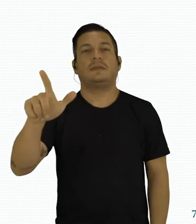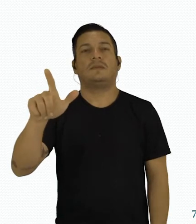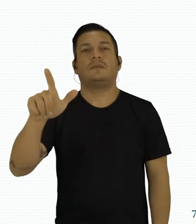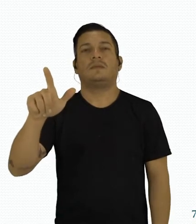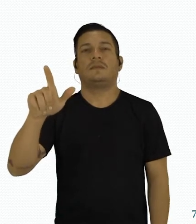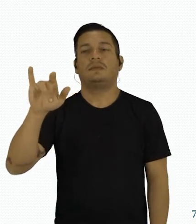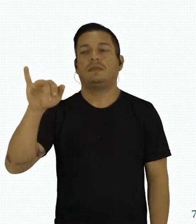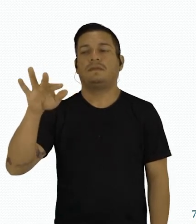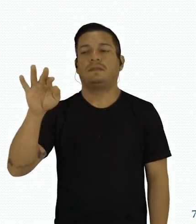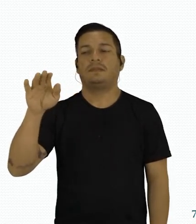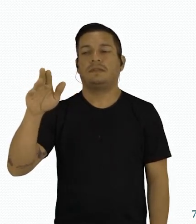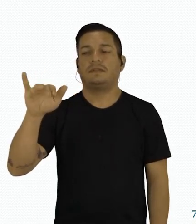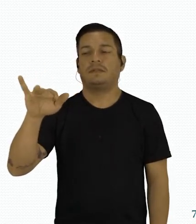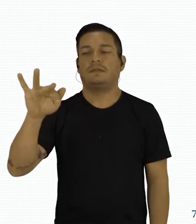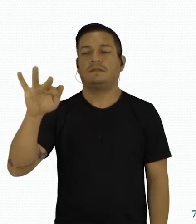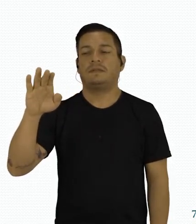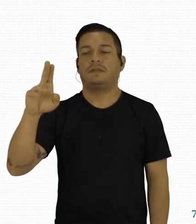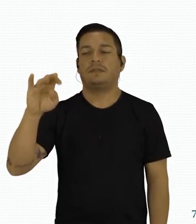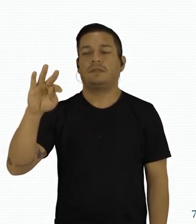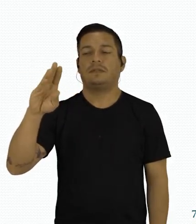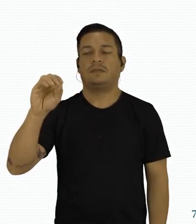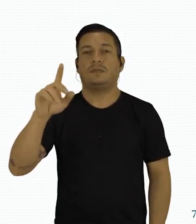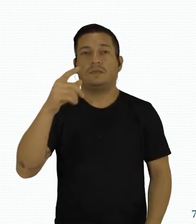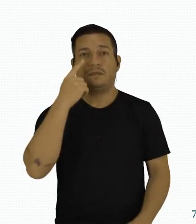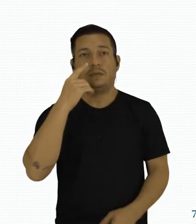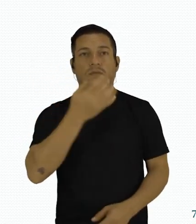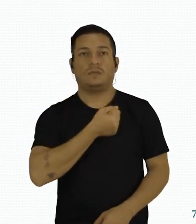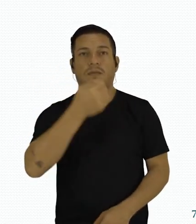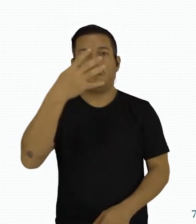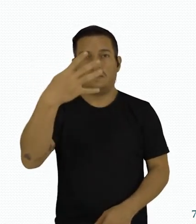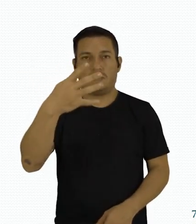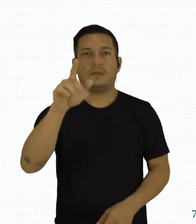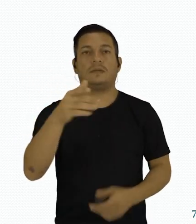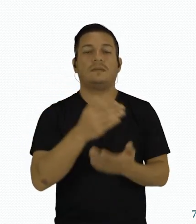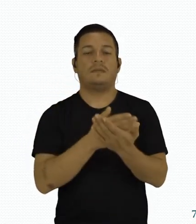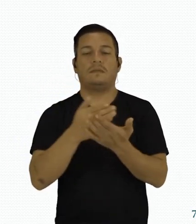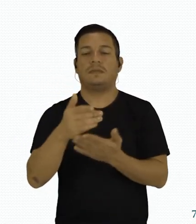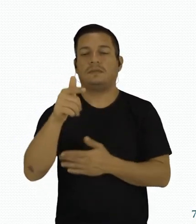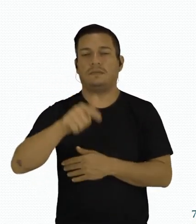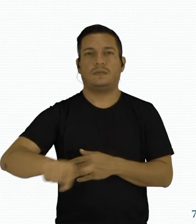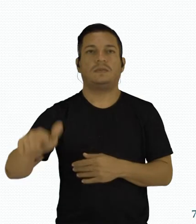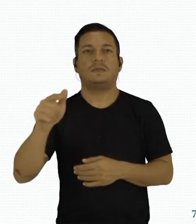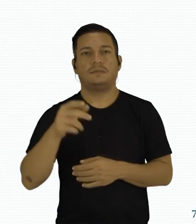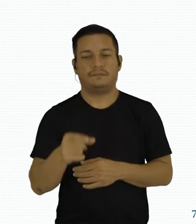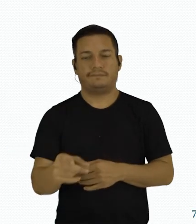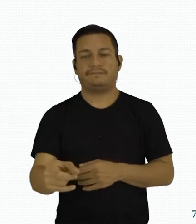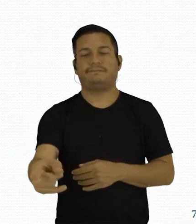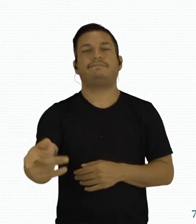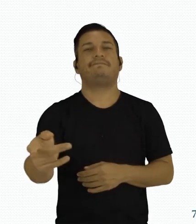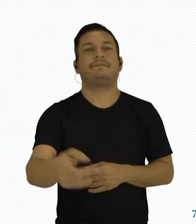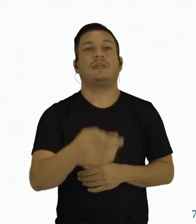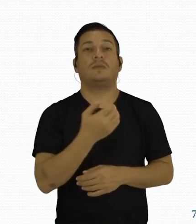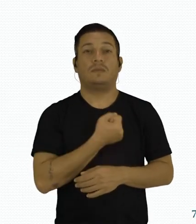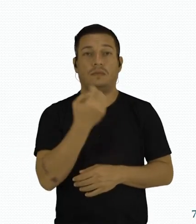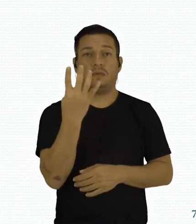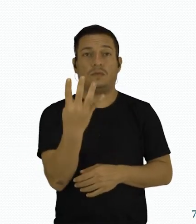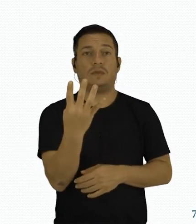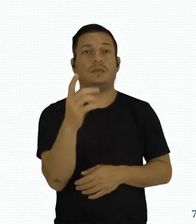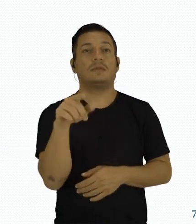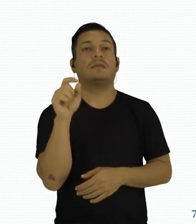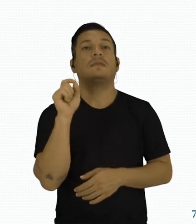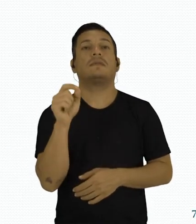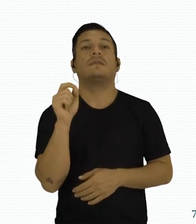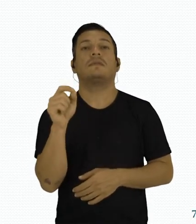infinito. No caso aí, ó, repare que o algarismo 4, ele começa a se repetir infinitamente. Então, o algarismo 4, ele seria